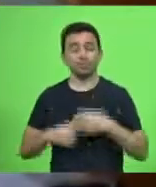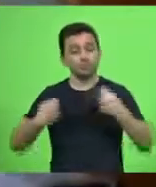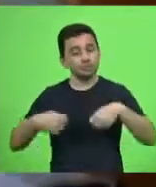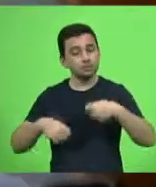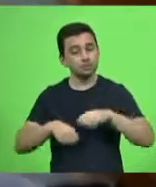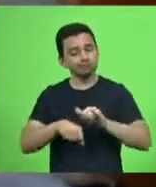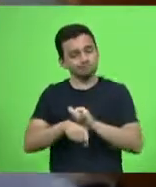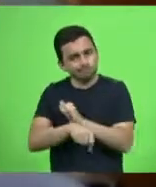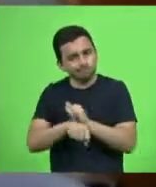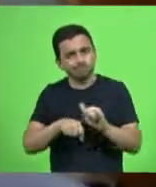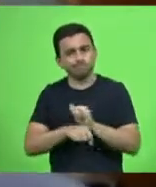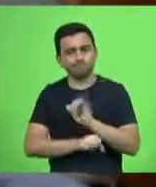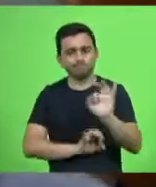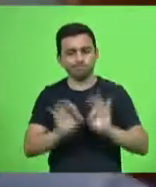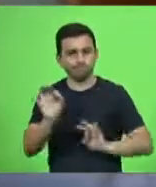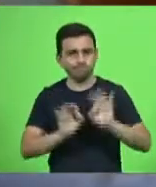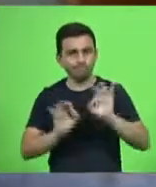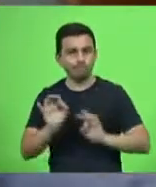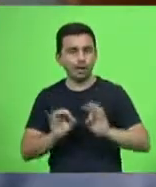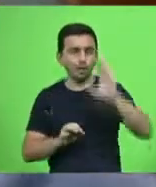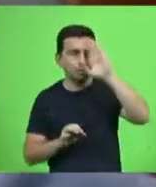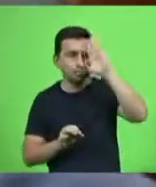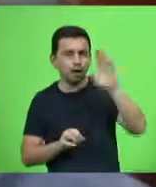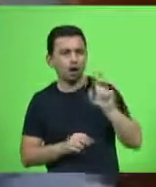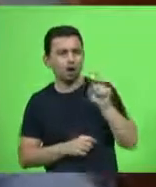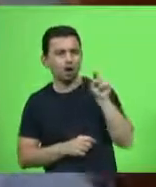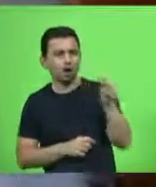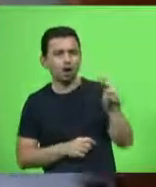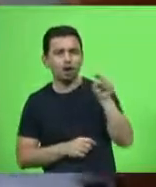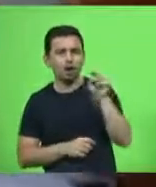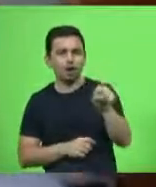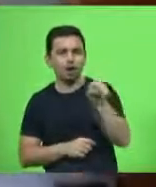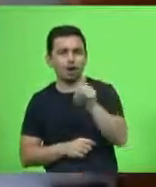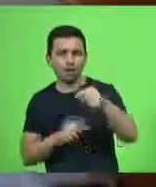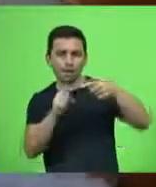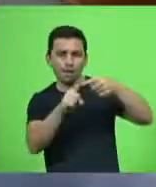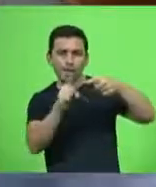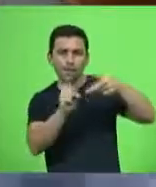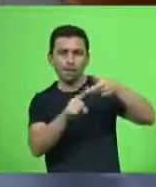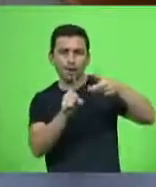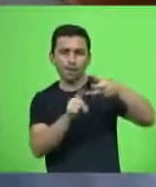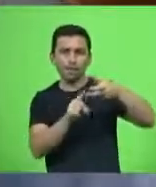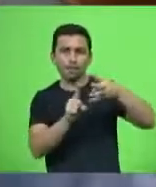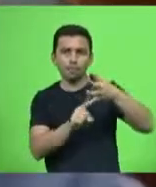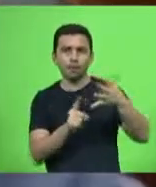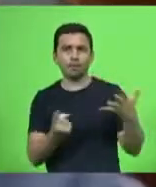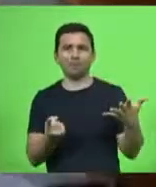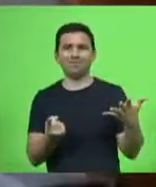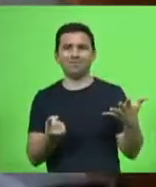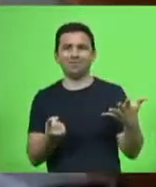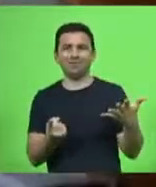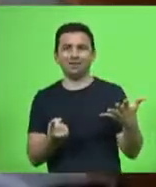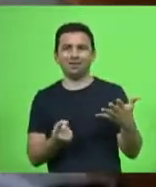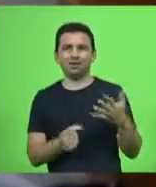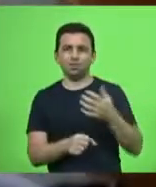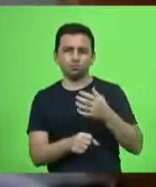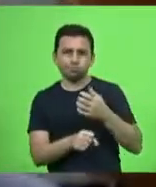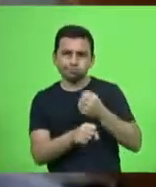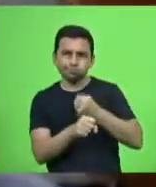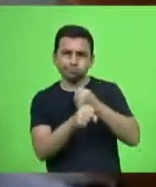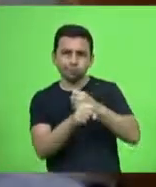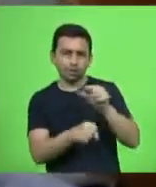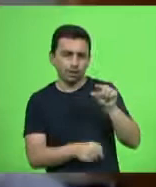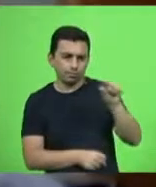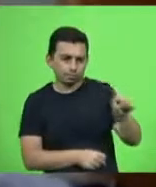planejada, obra com senso de prioridade, essa primeiro por isso, essa segundo por aquilo, uma obra em cada micro-região do